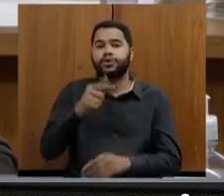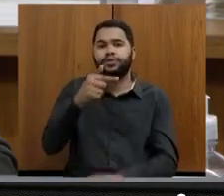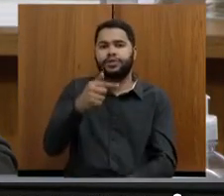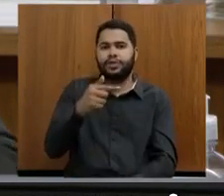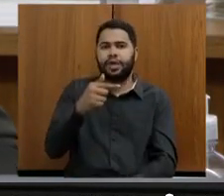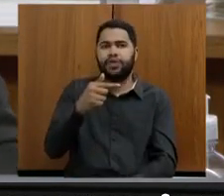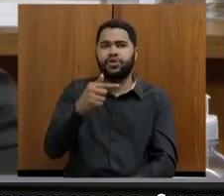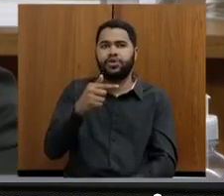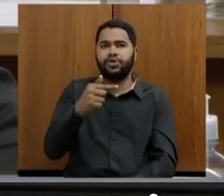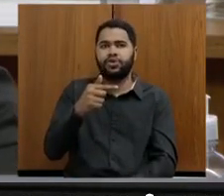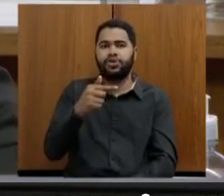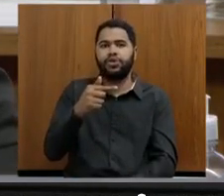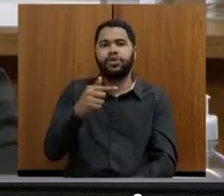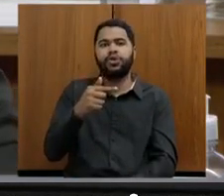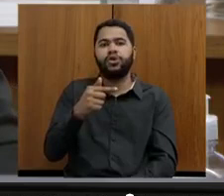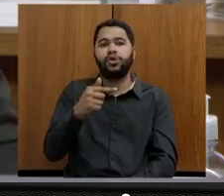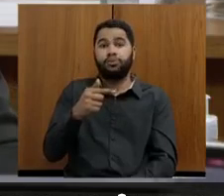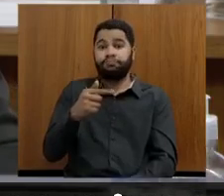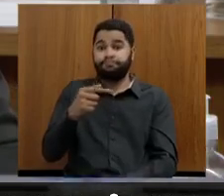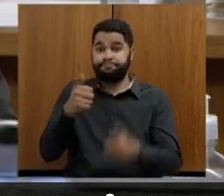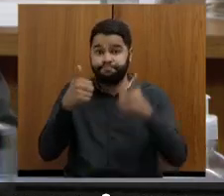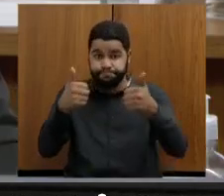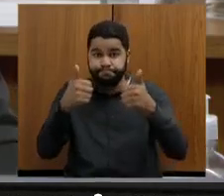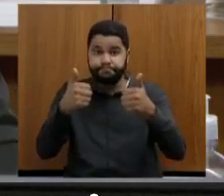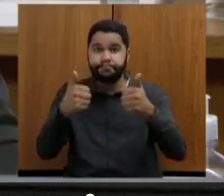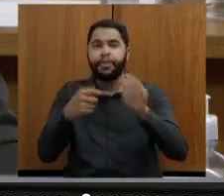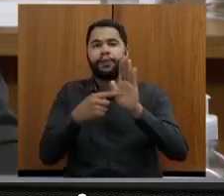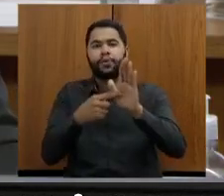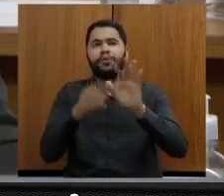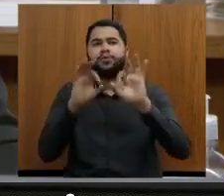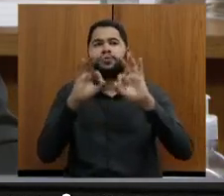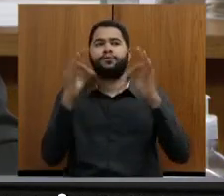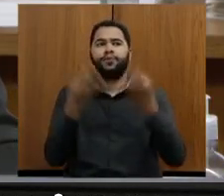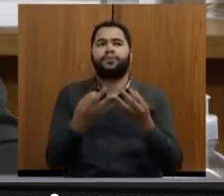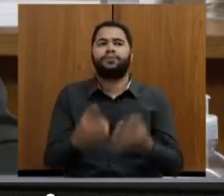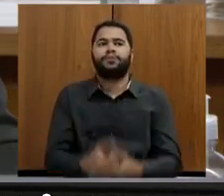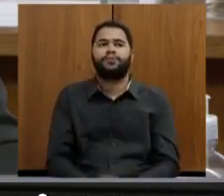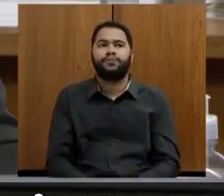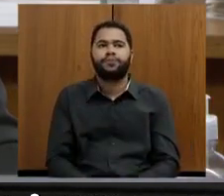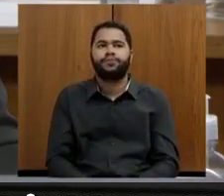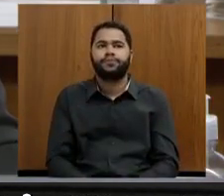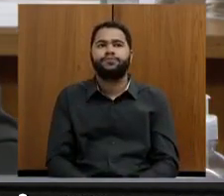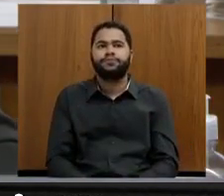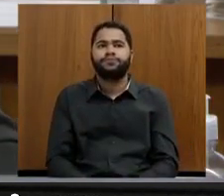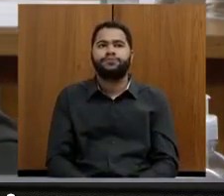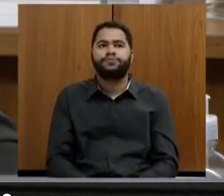sete joias para dar uma resposta final Aos familiares pode passar